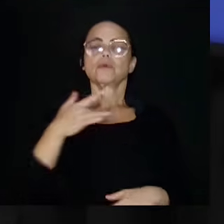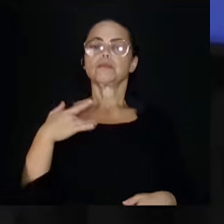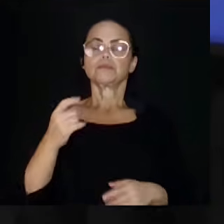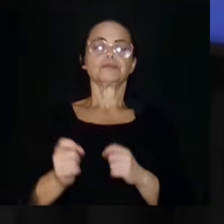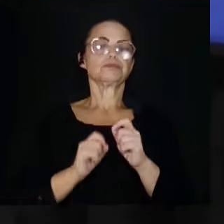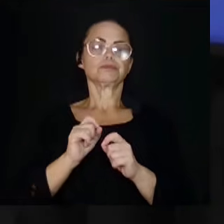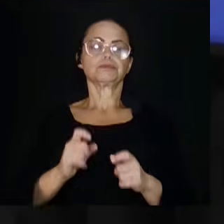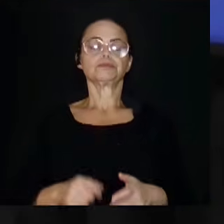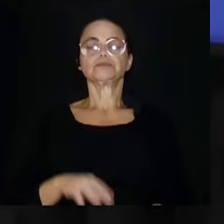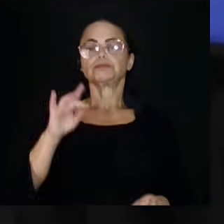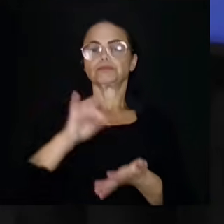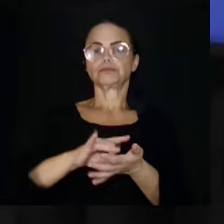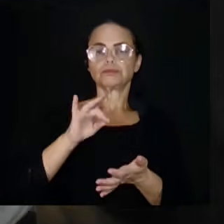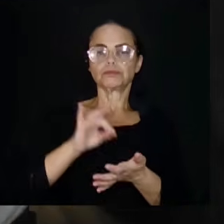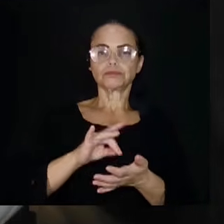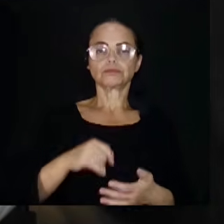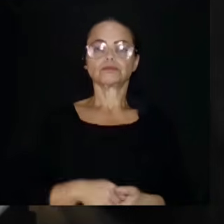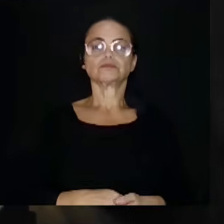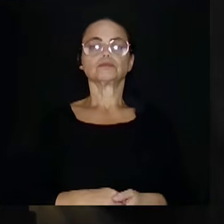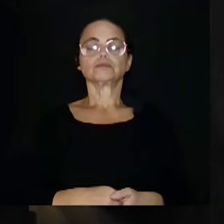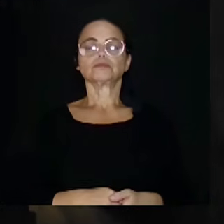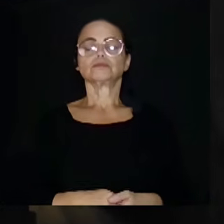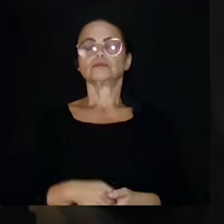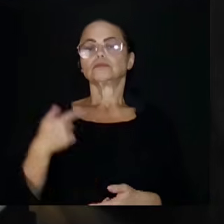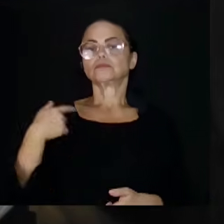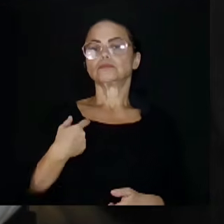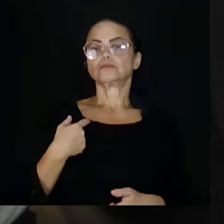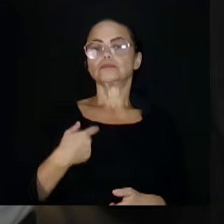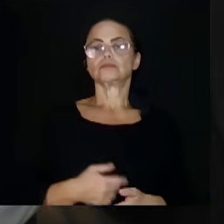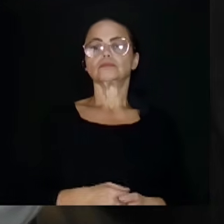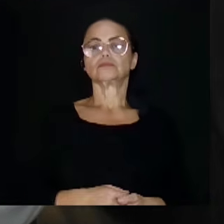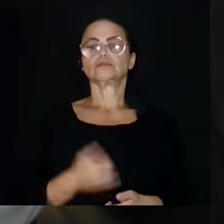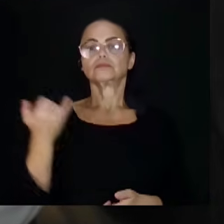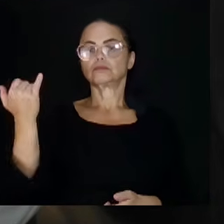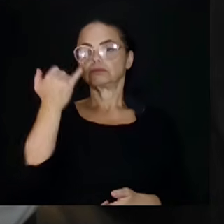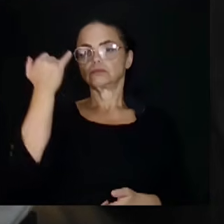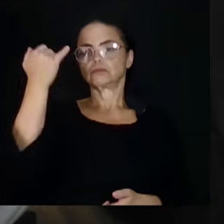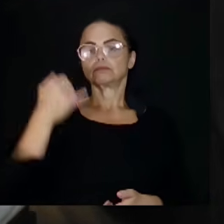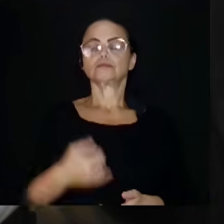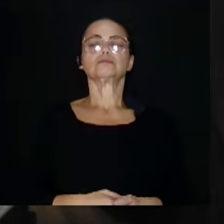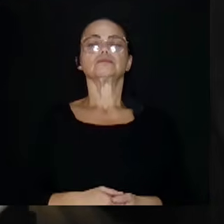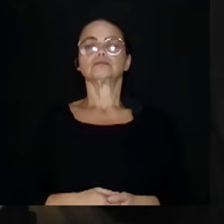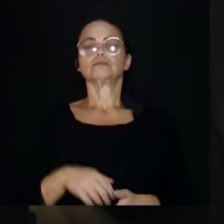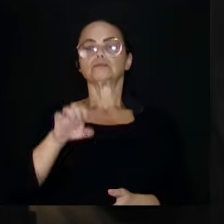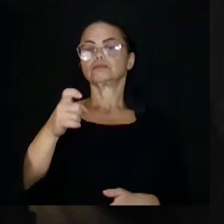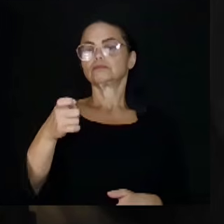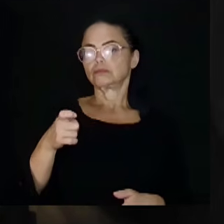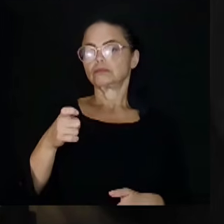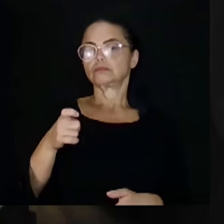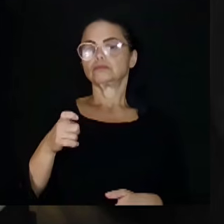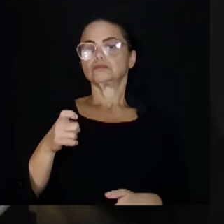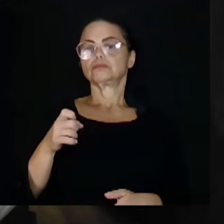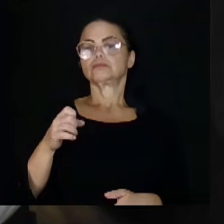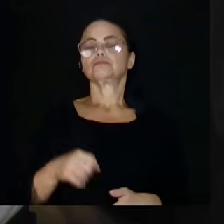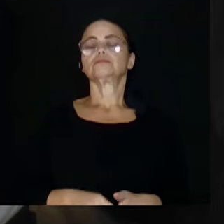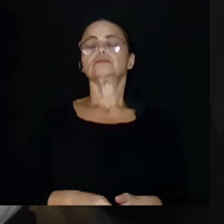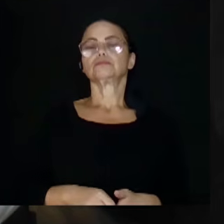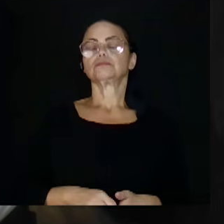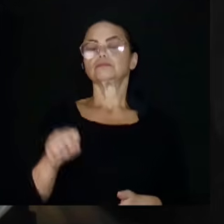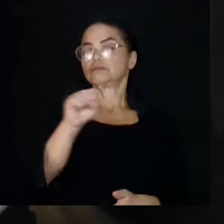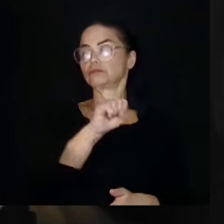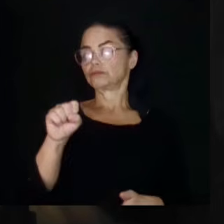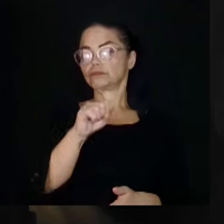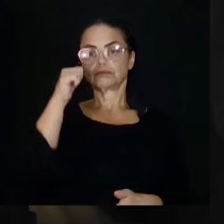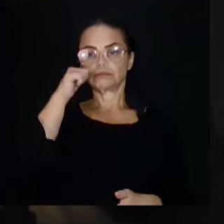verdade, foi uma pessoa que foi muito importante da minha vida, que foi minha ex-sogra. Olha as referências, sempre as referências, né? A minha